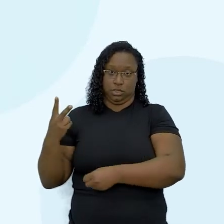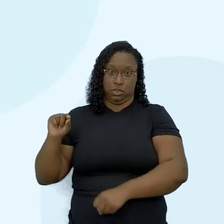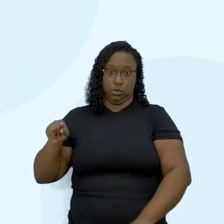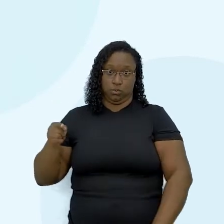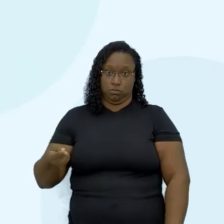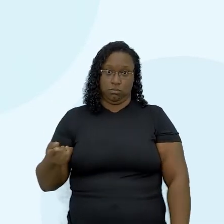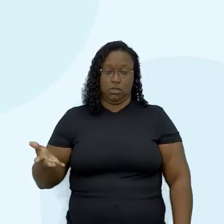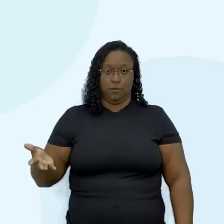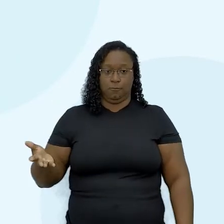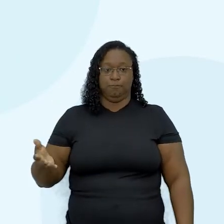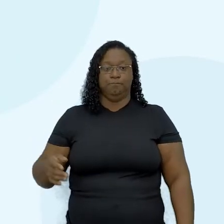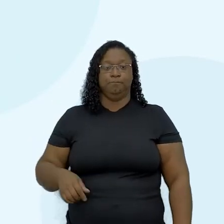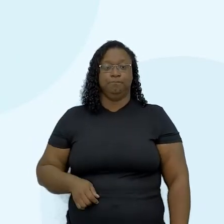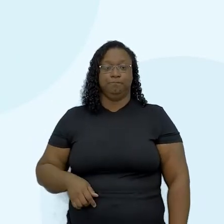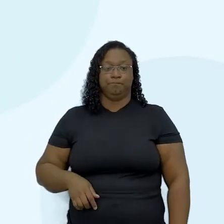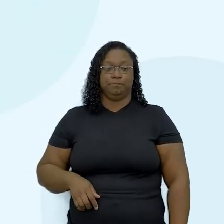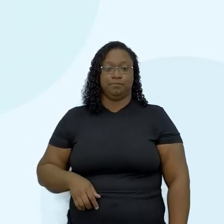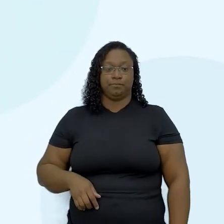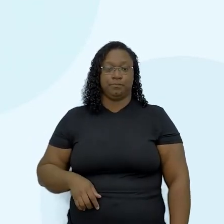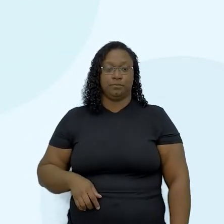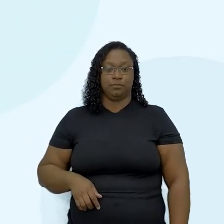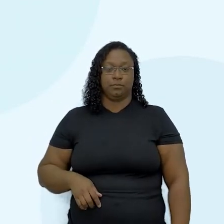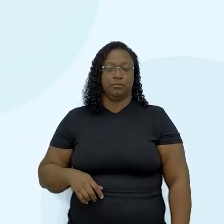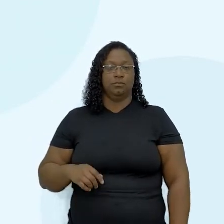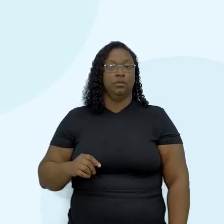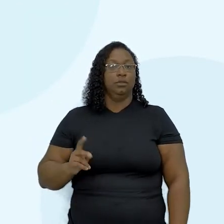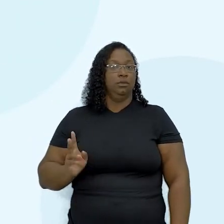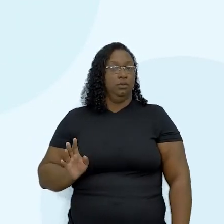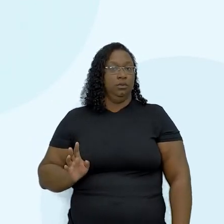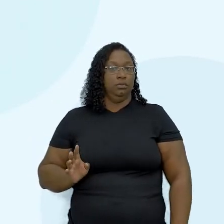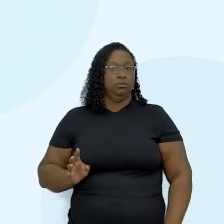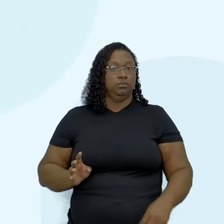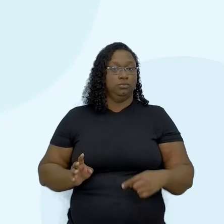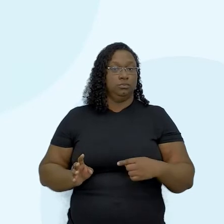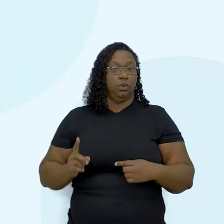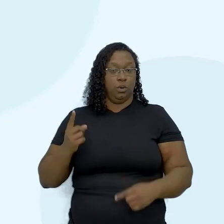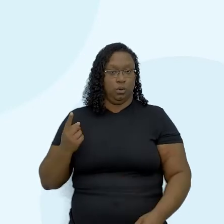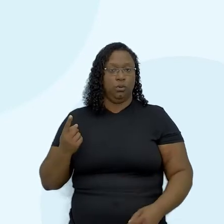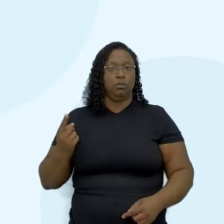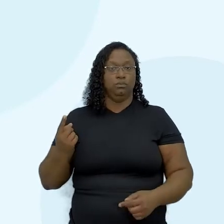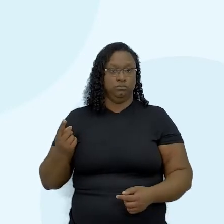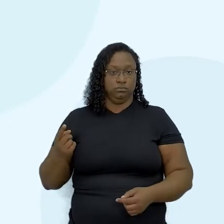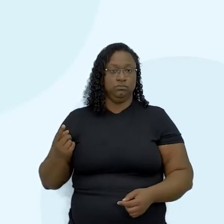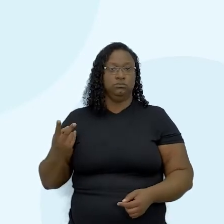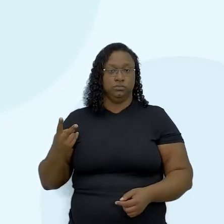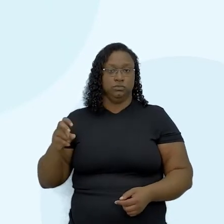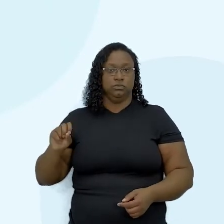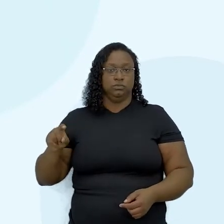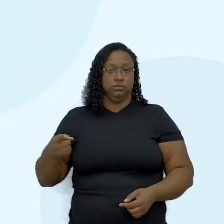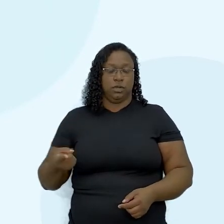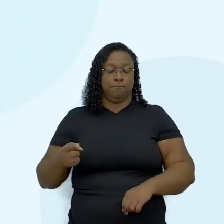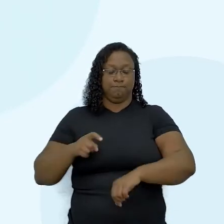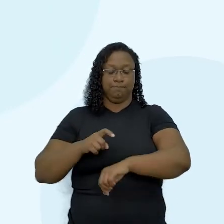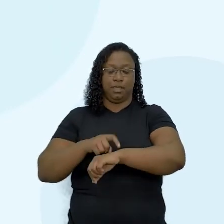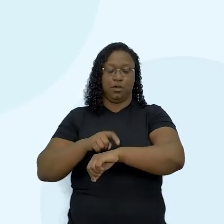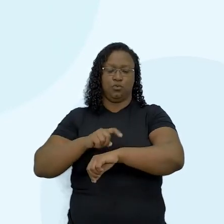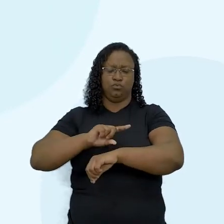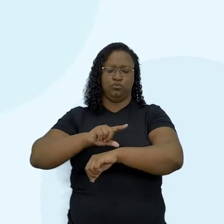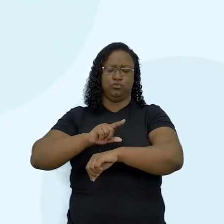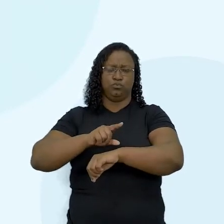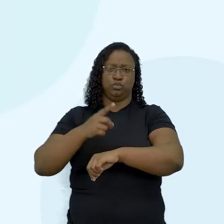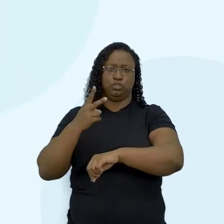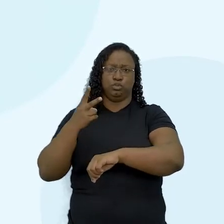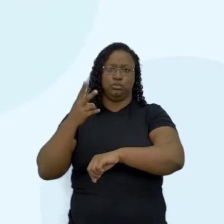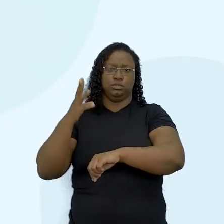outro, na verdade, um ficou, o de potência de 2.000 watts ficou ligado 2 horas e meia. Uhum. E